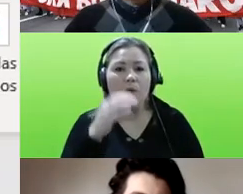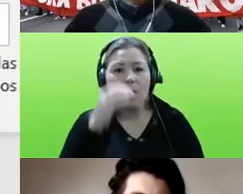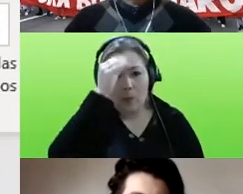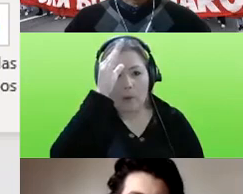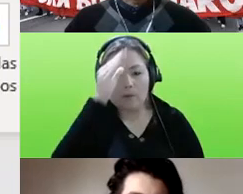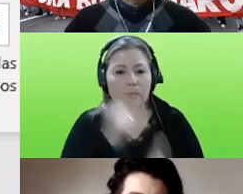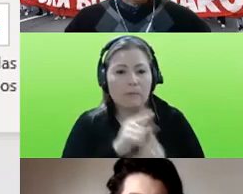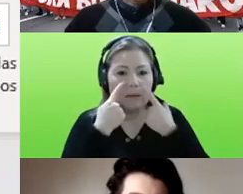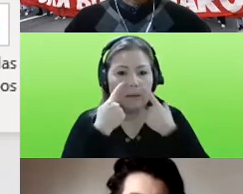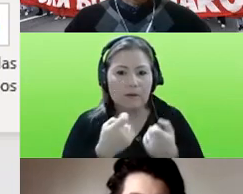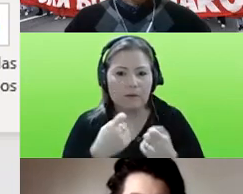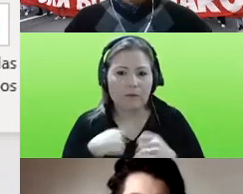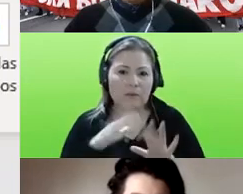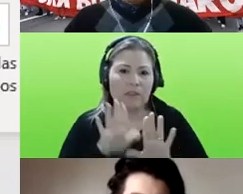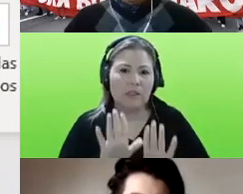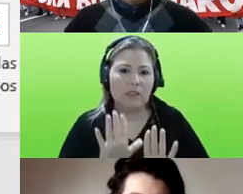Eu vou deixar assim